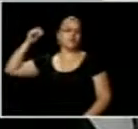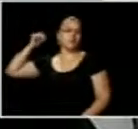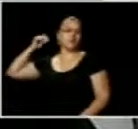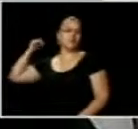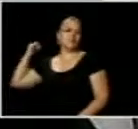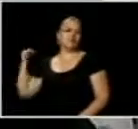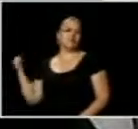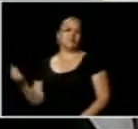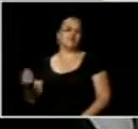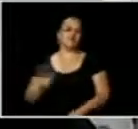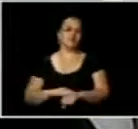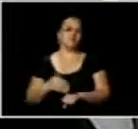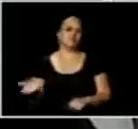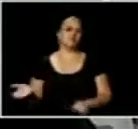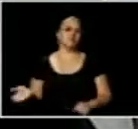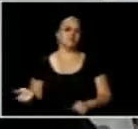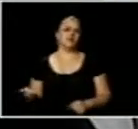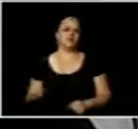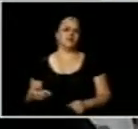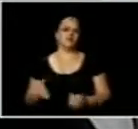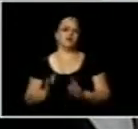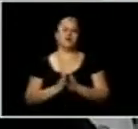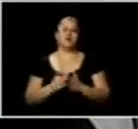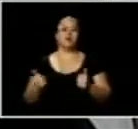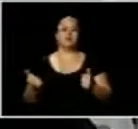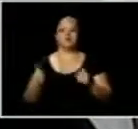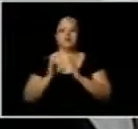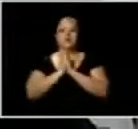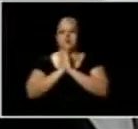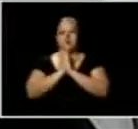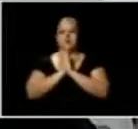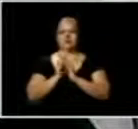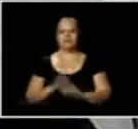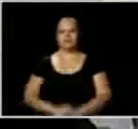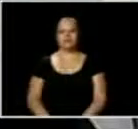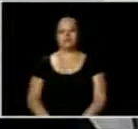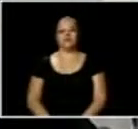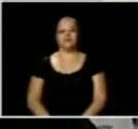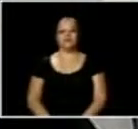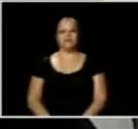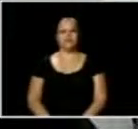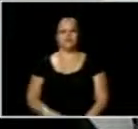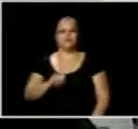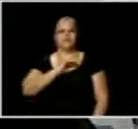Mas, me perdoa, a cidade de Taubaté tem que ser mais valorizada.